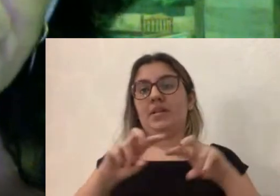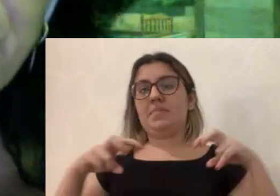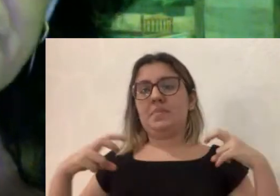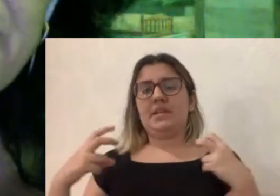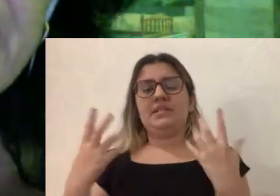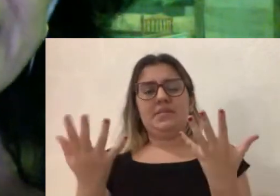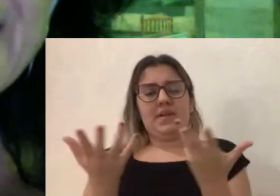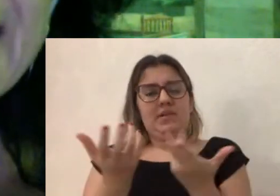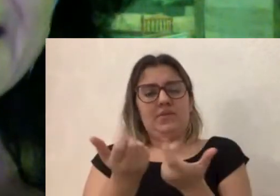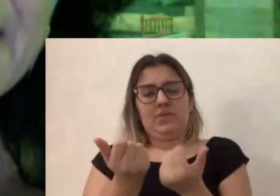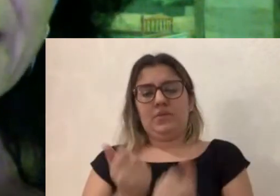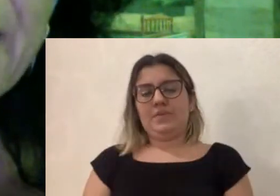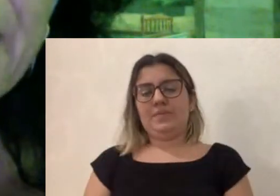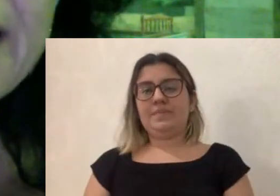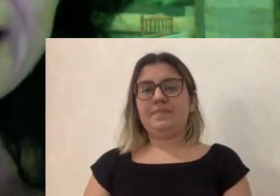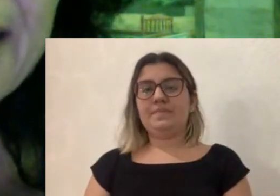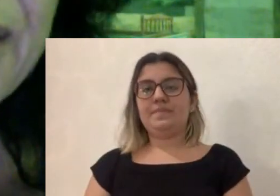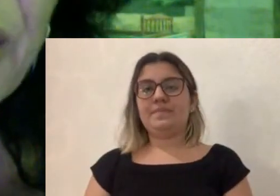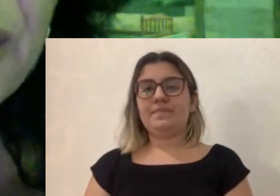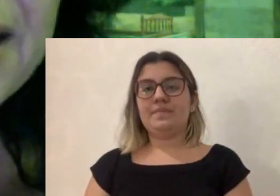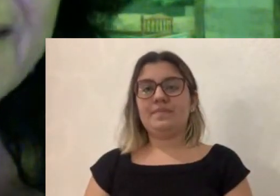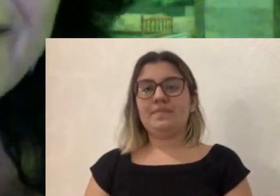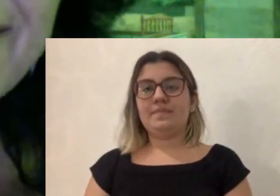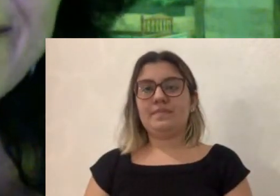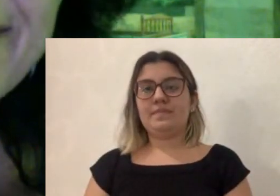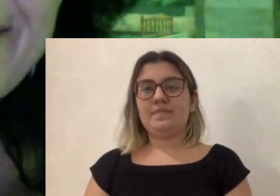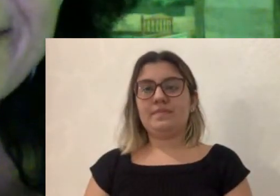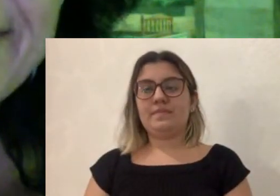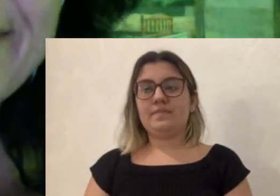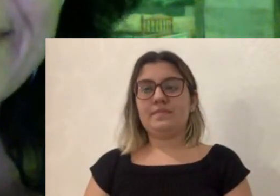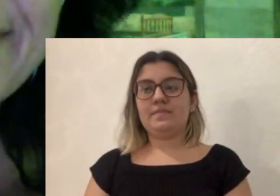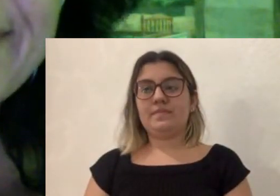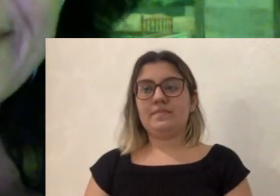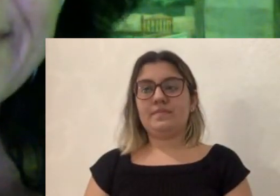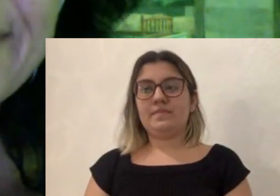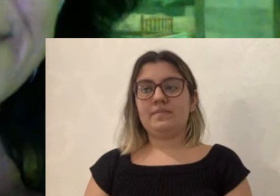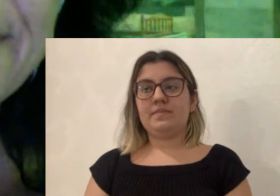para a gente poder finalizar essa mesa deliciosa.